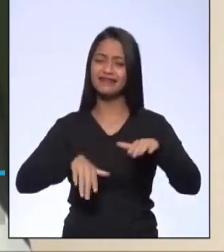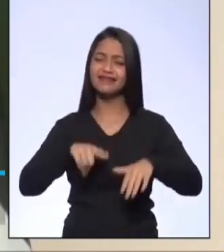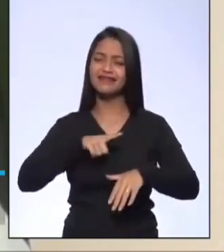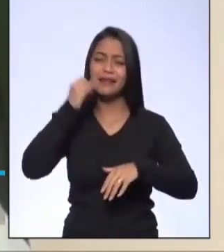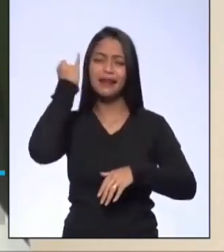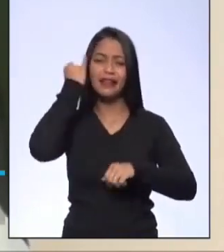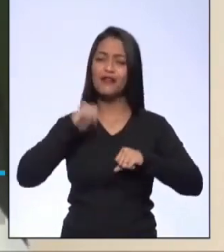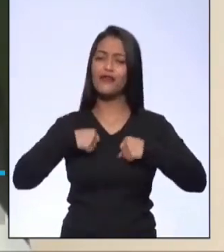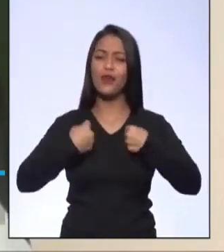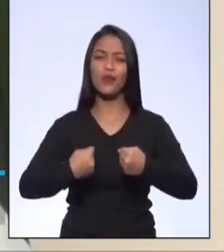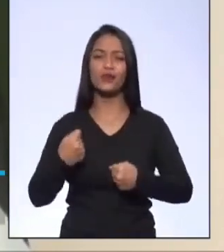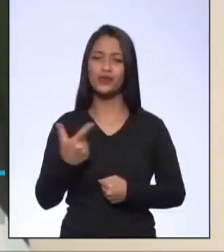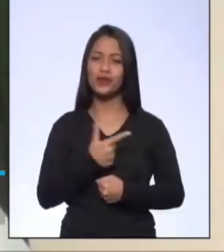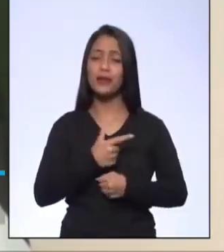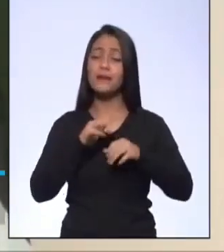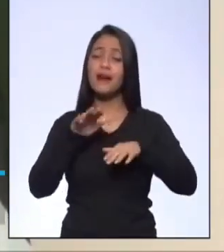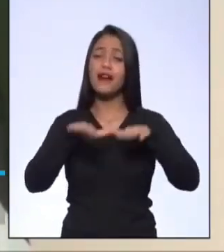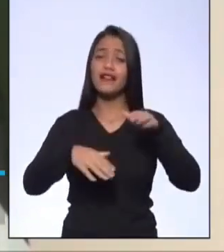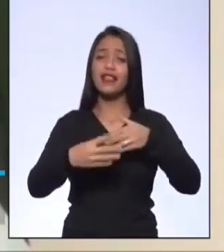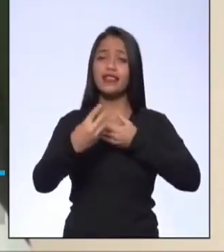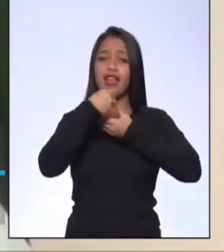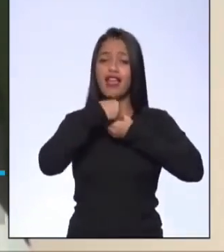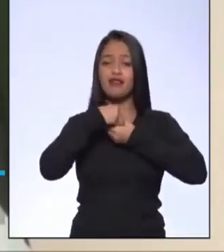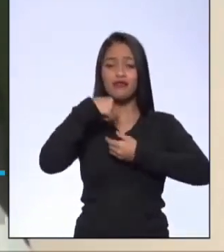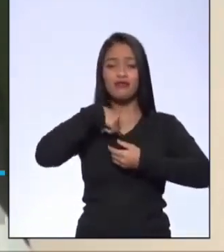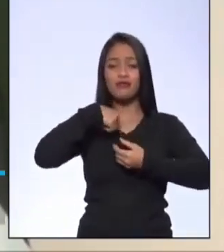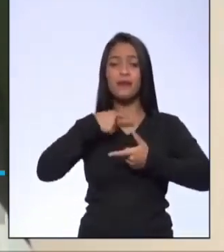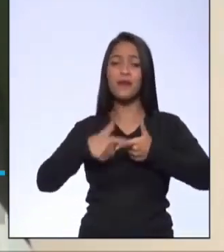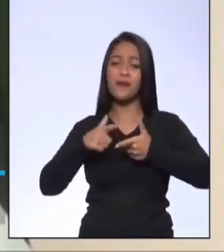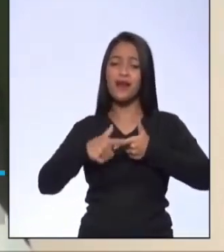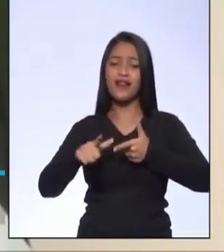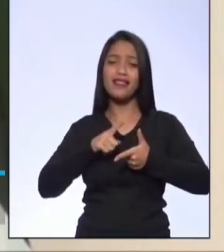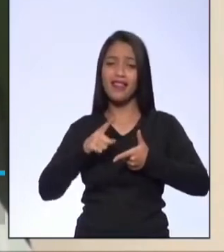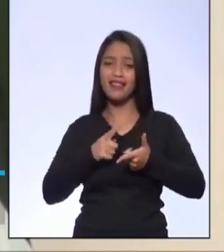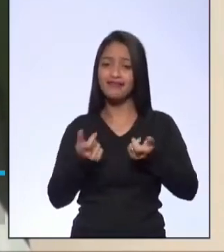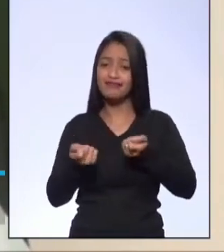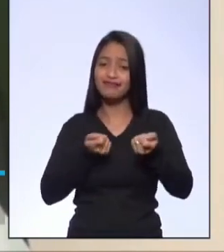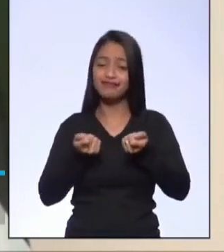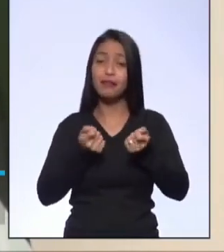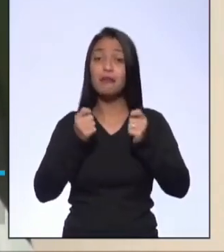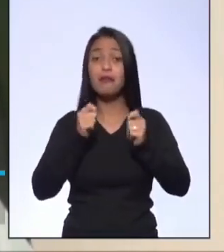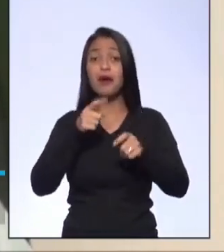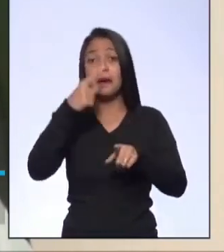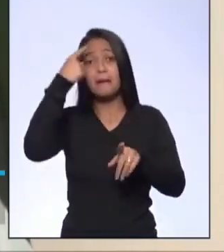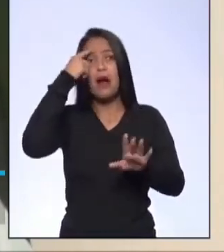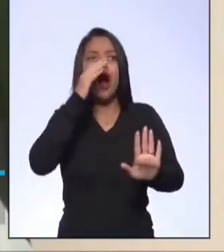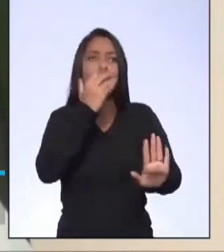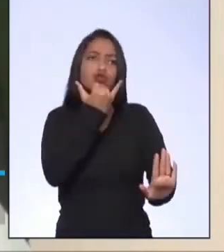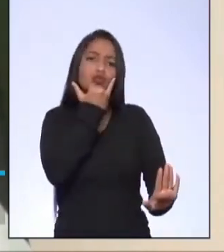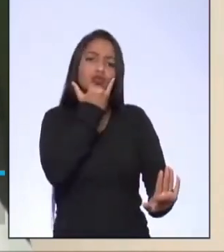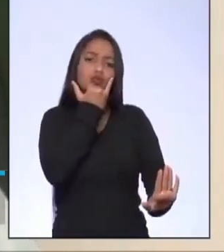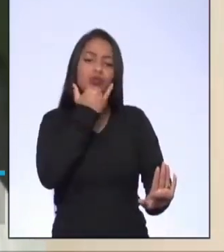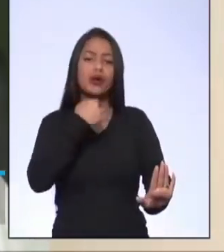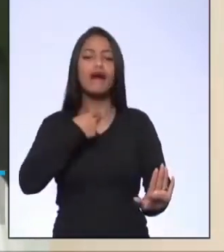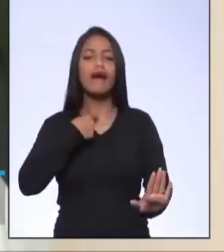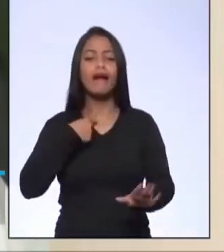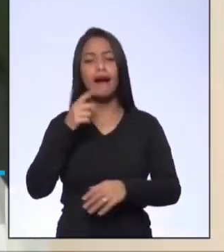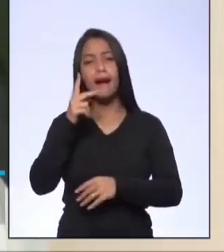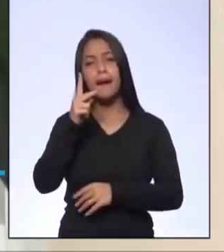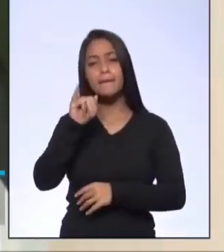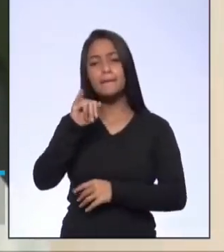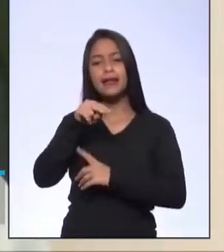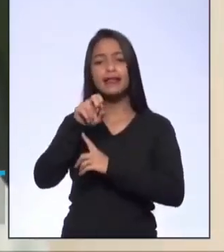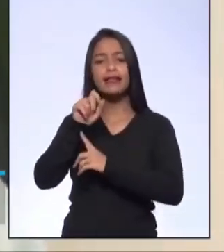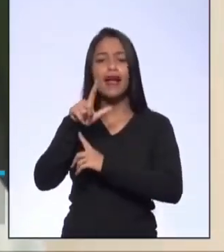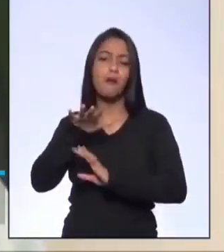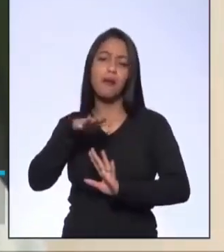há informações químicas envolvidas, tá? A gente já pode arrumar uma desculpinha aí, ó. Não, é porque a minha pineal lá, ó, tá mais ou menos,